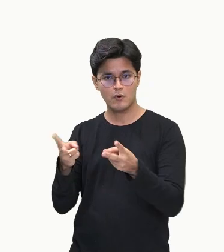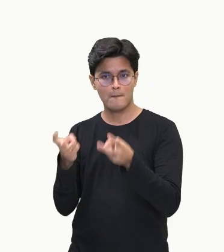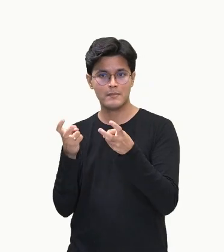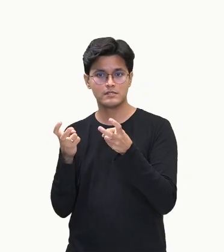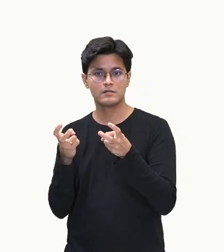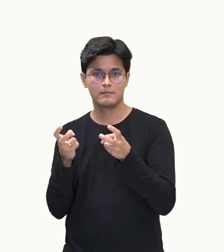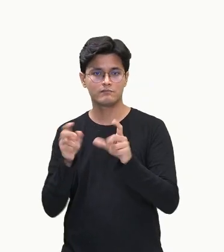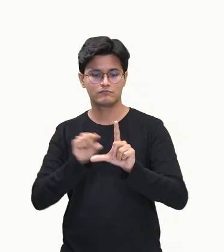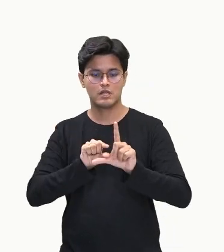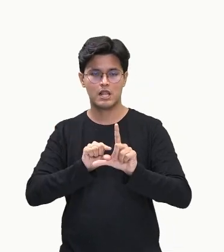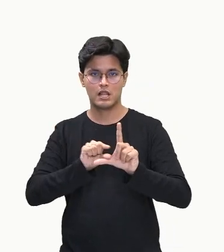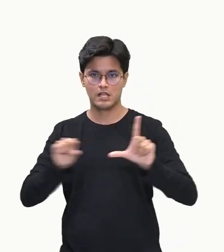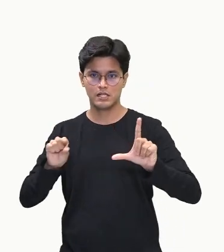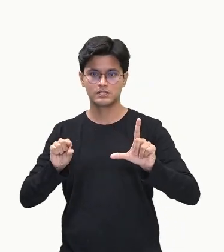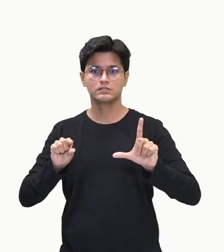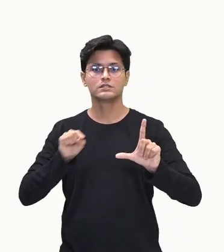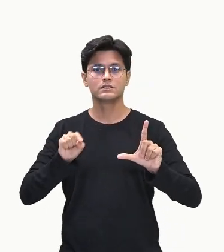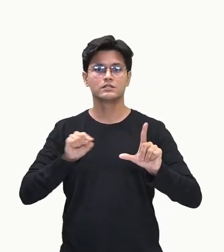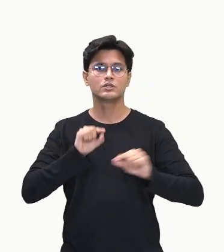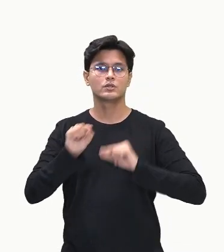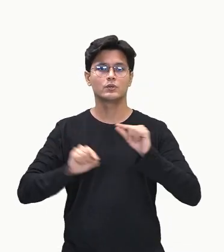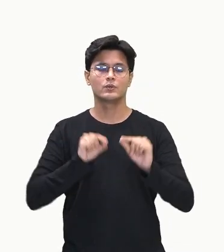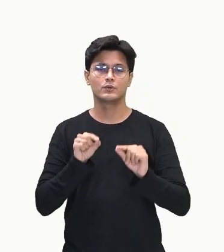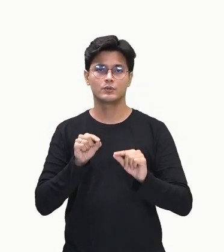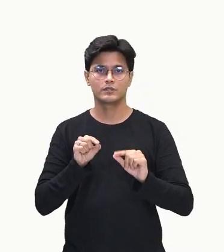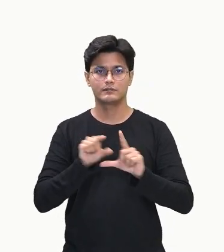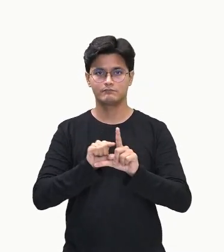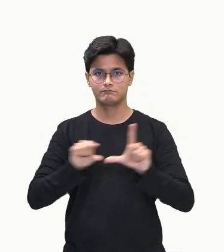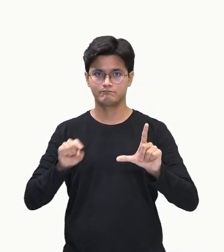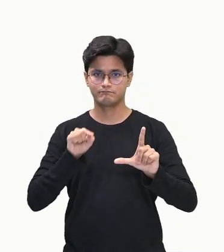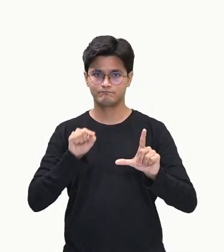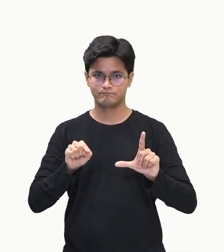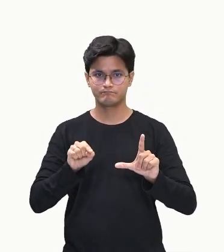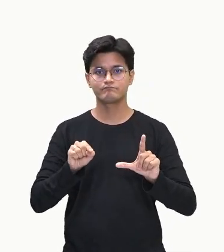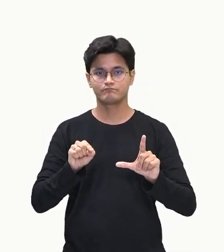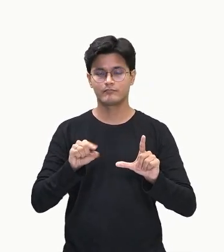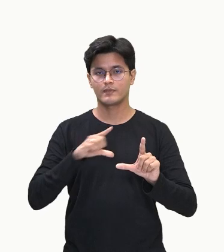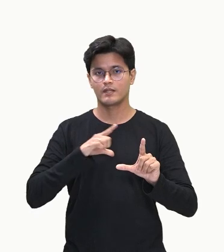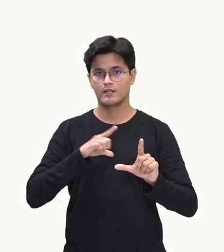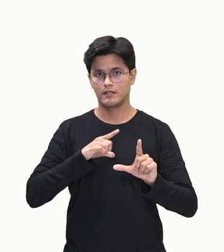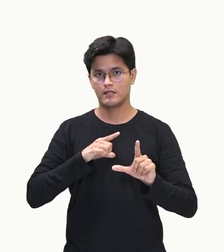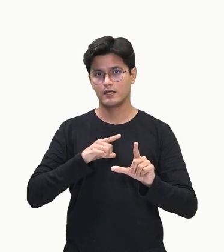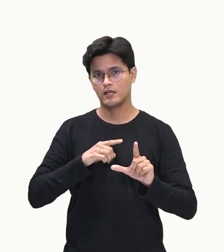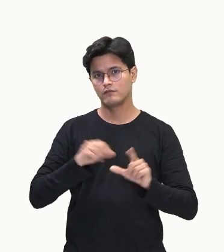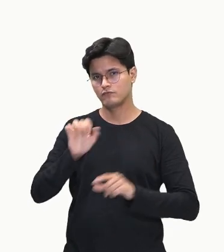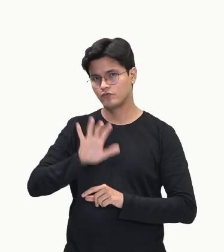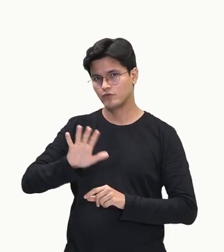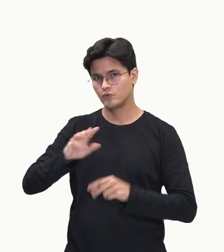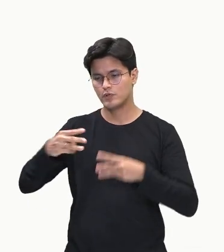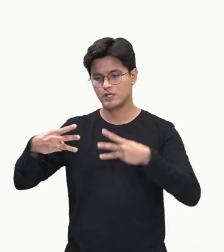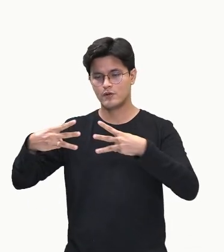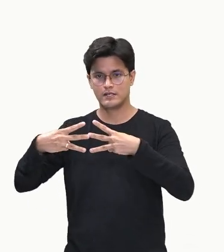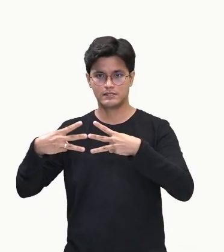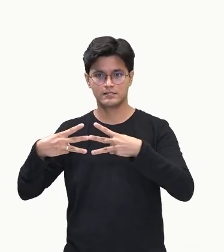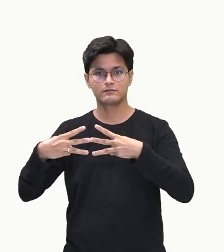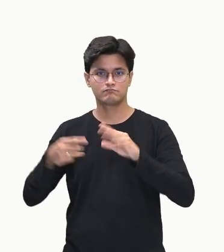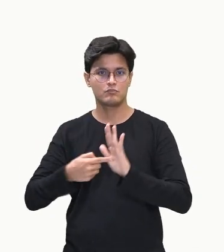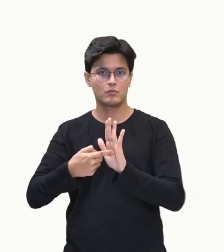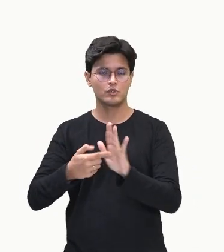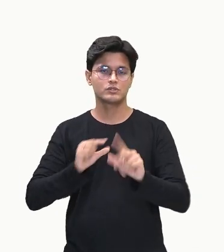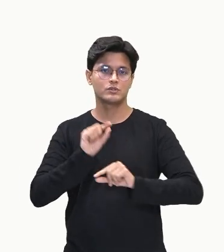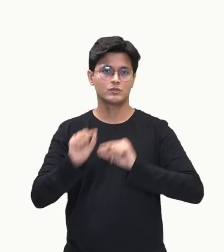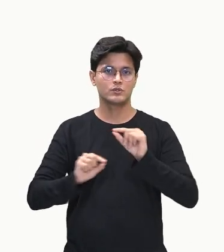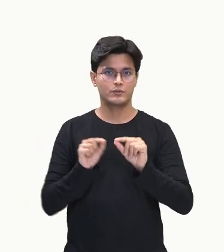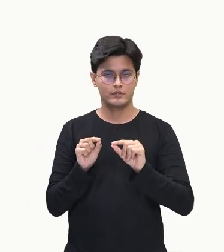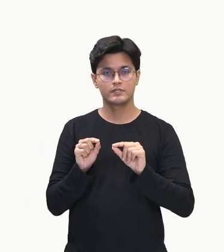nessa legenda, onde nós temos aí a figura de um hexágono, mostrando aí